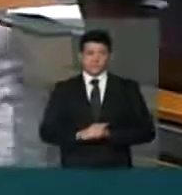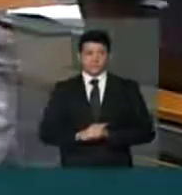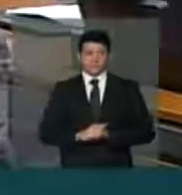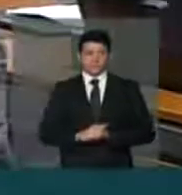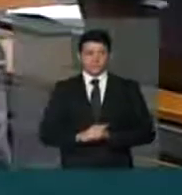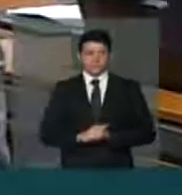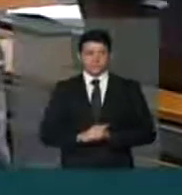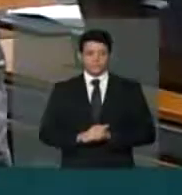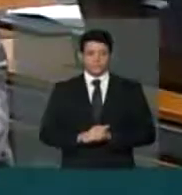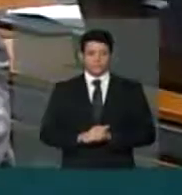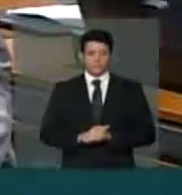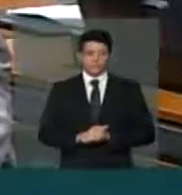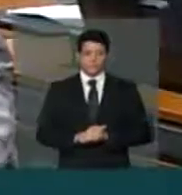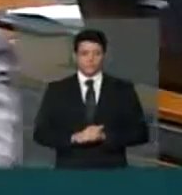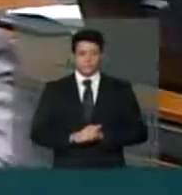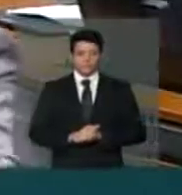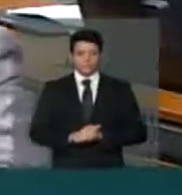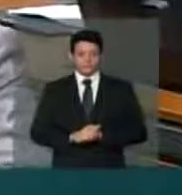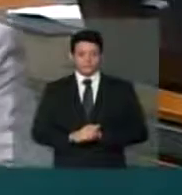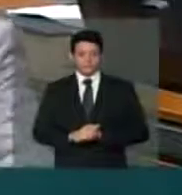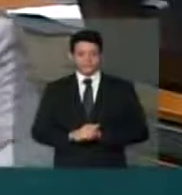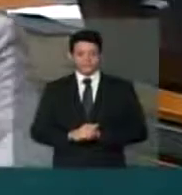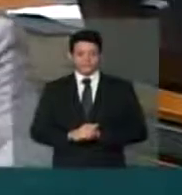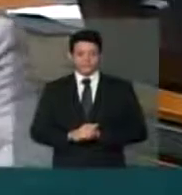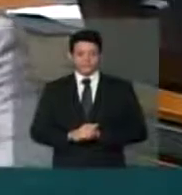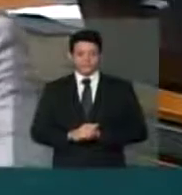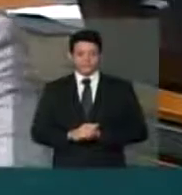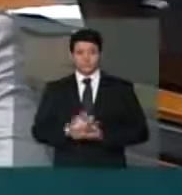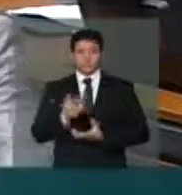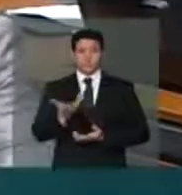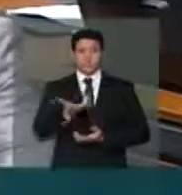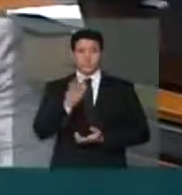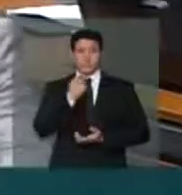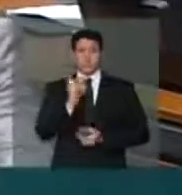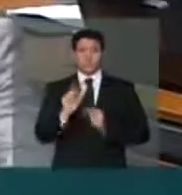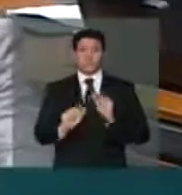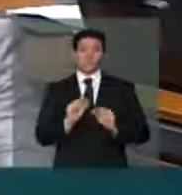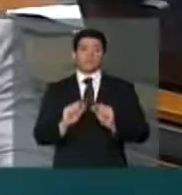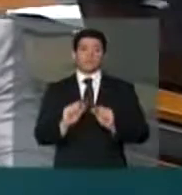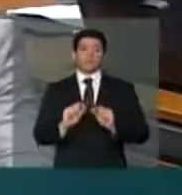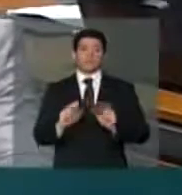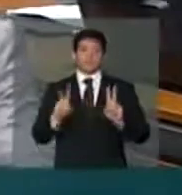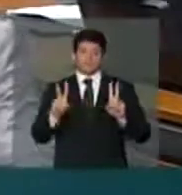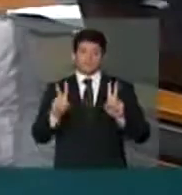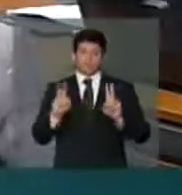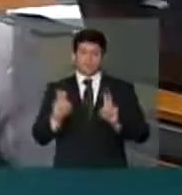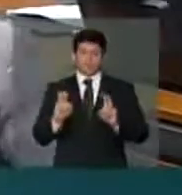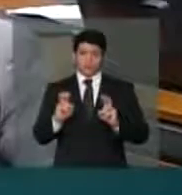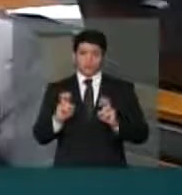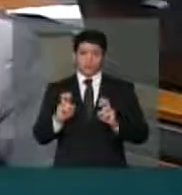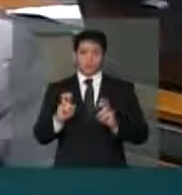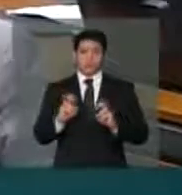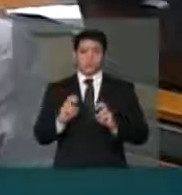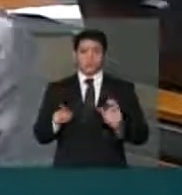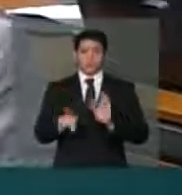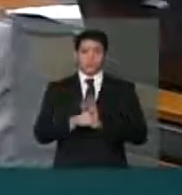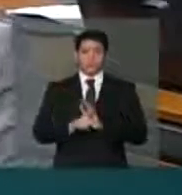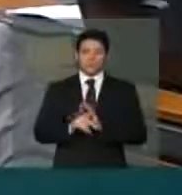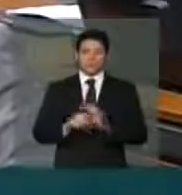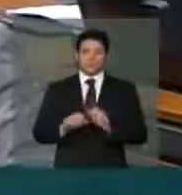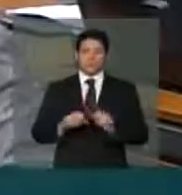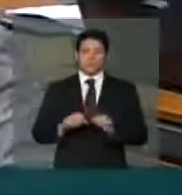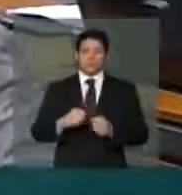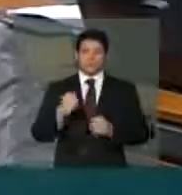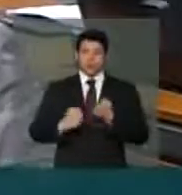dois tempos, só para focar e concluir. Senhora presidente, só para dizer o seguinte, em relação à questão da pedalada fiscal, não